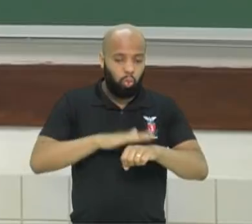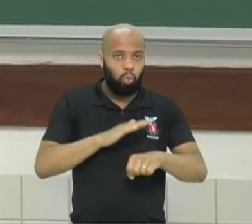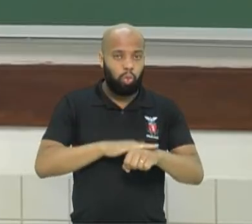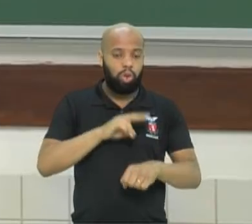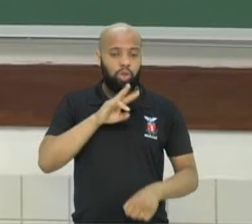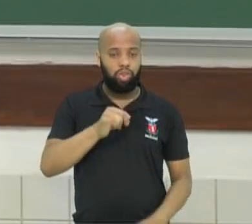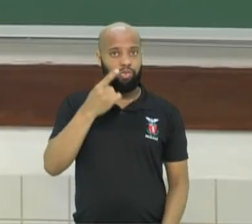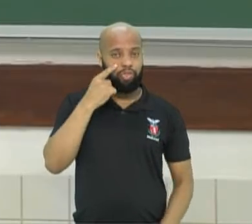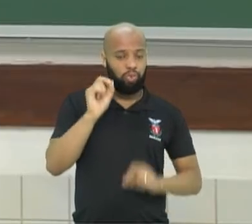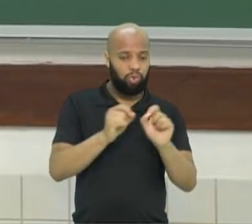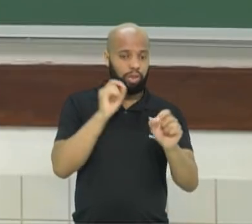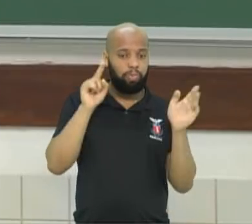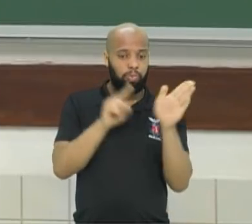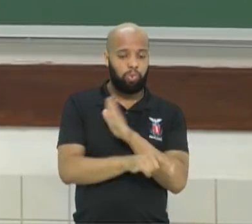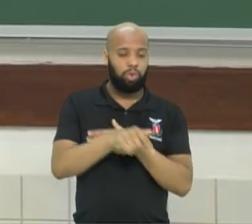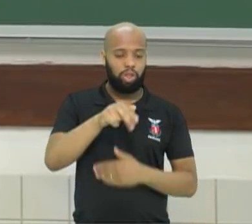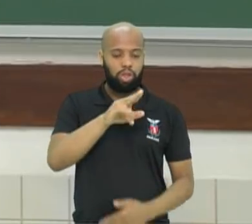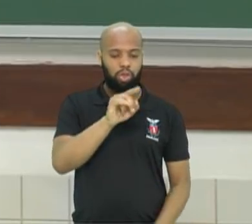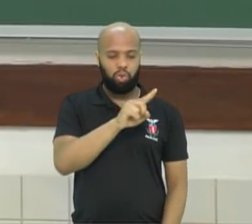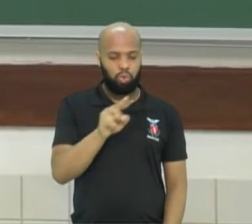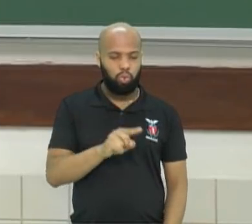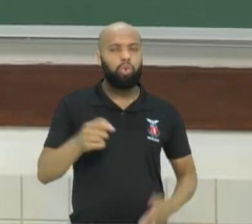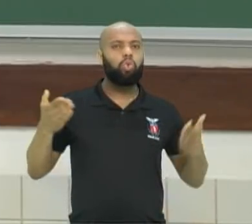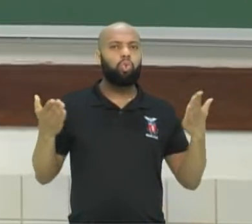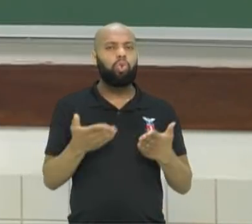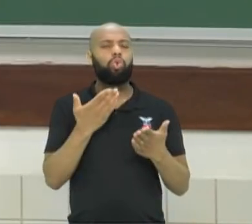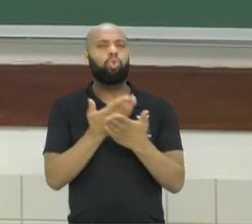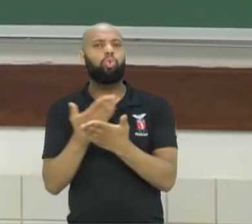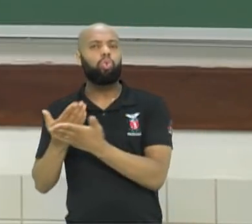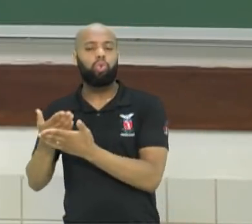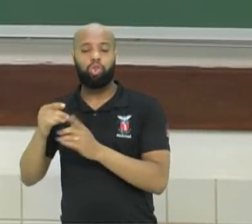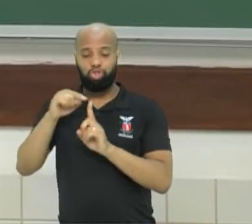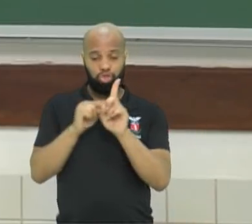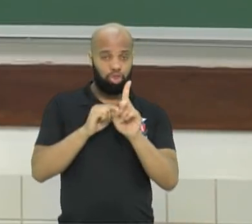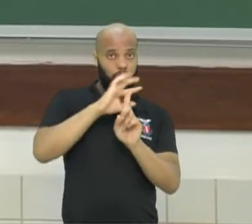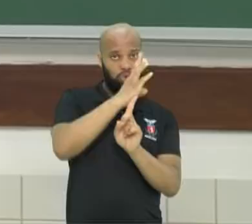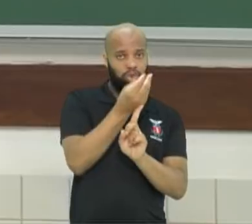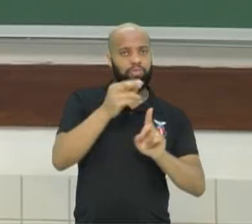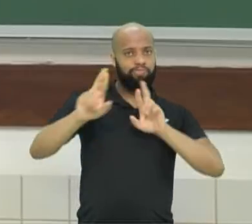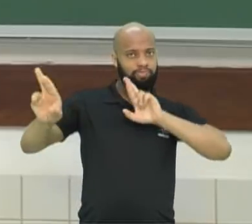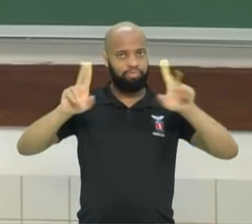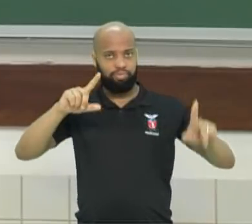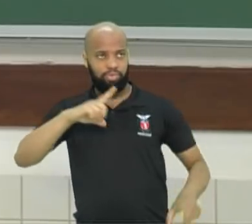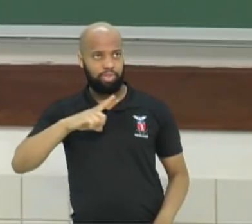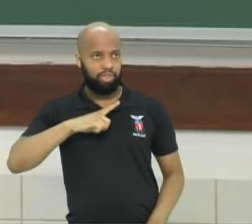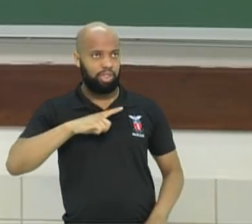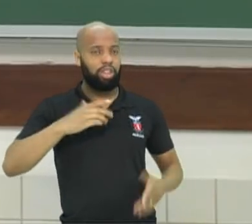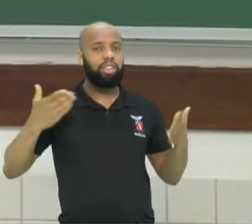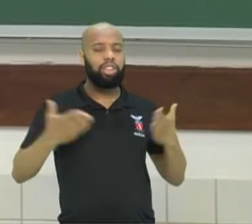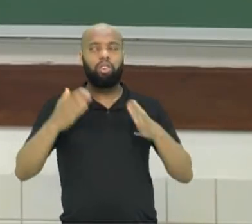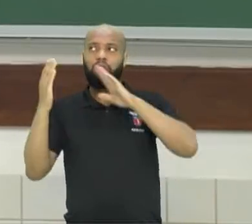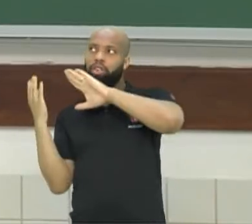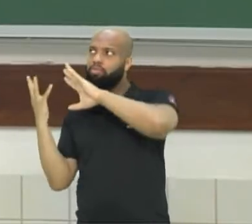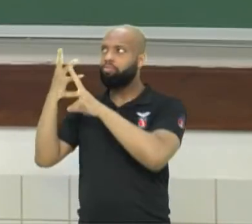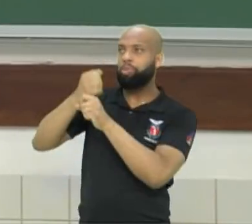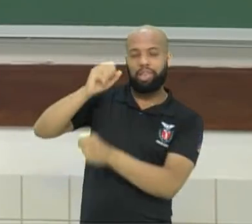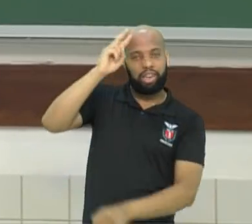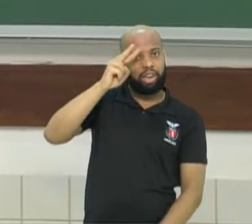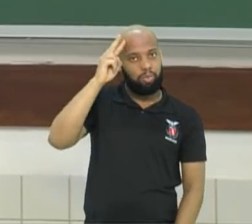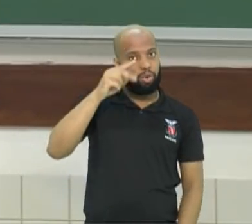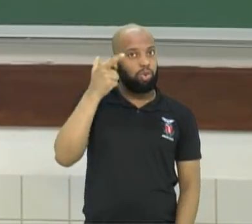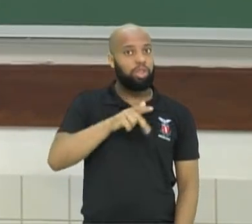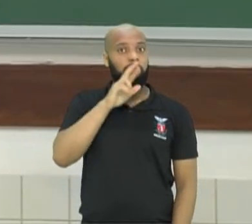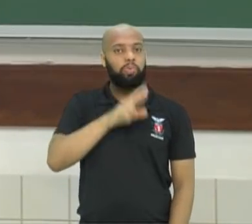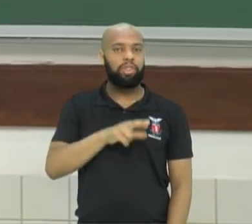o quiz. Então, nessa aula, nós trabalhamos com alguns tipos de artes diferentes, né? Então, agora a gente vai dar uma relembradinha para poder